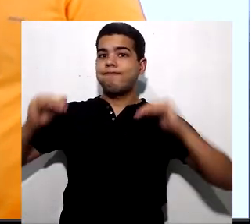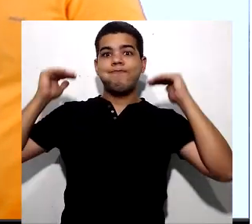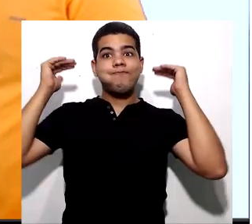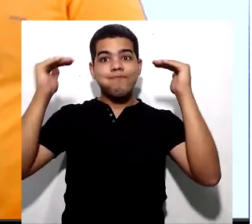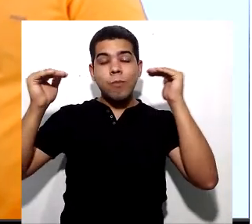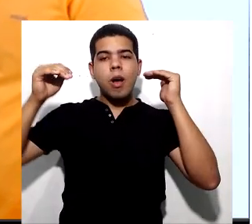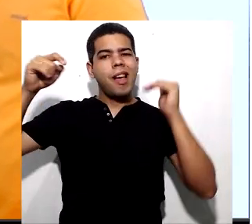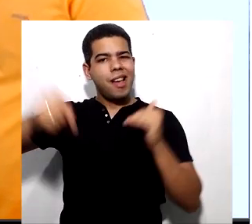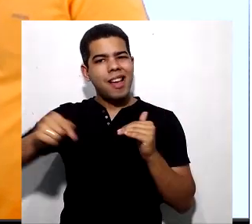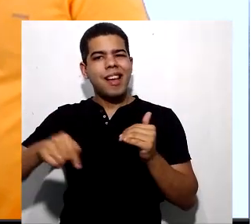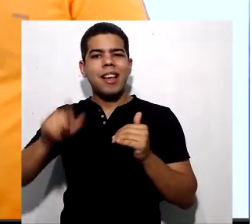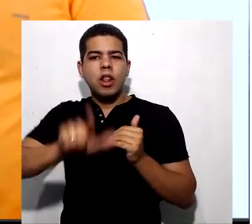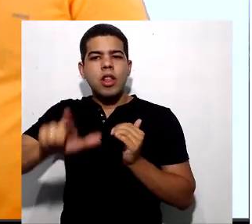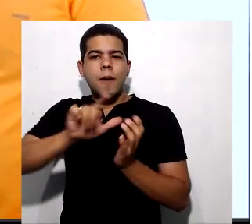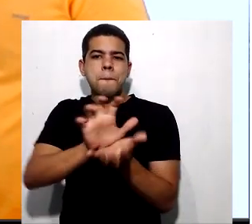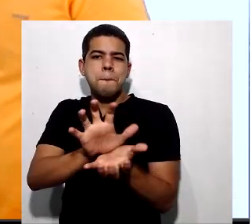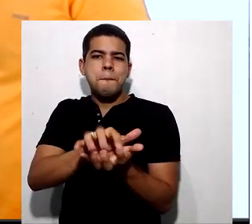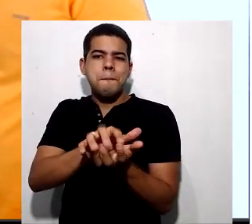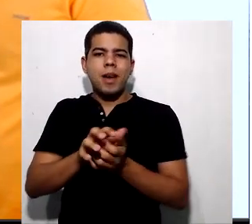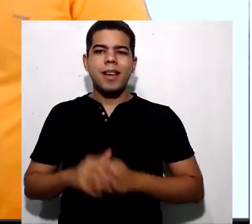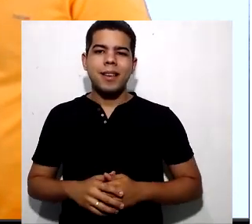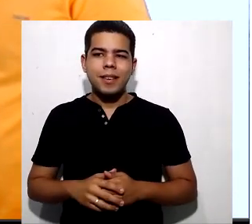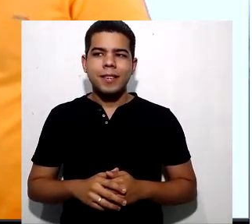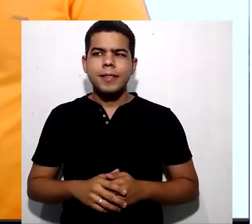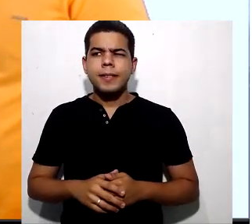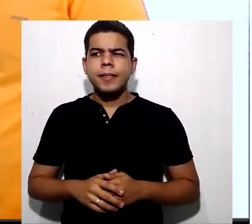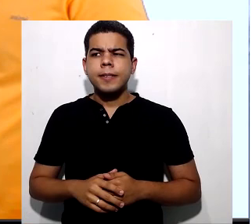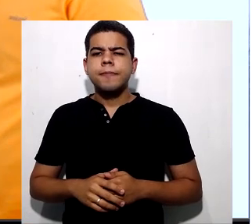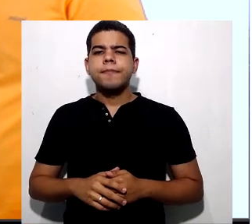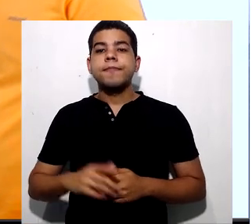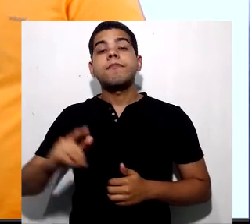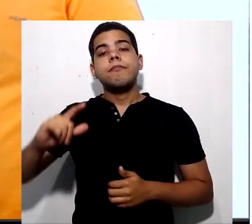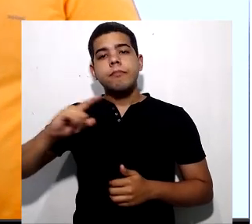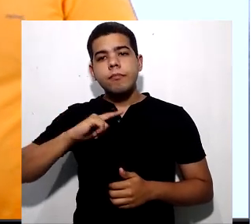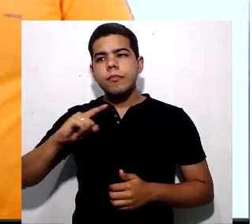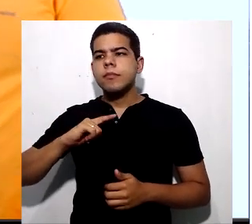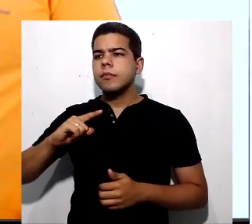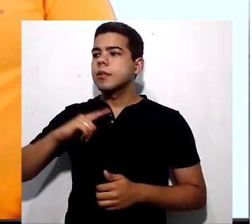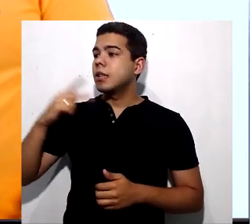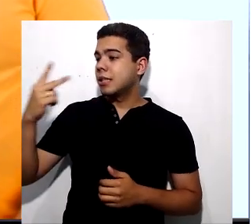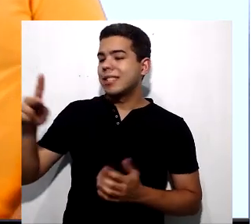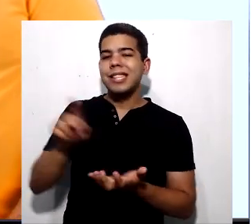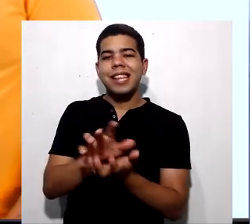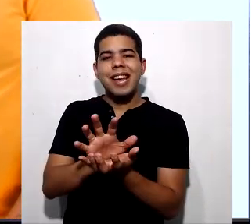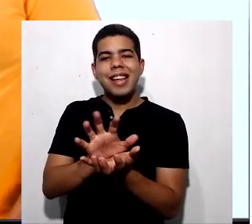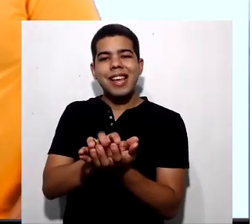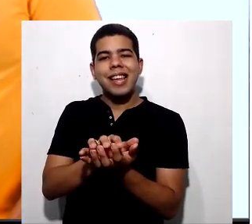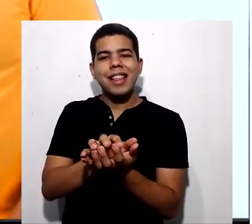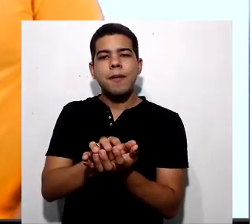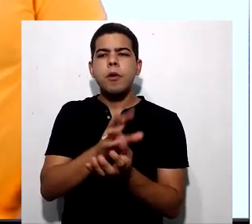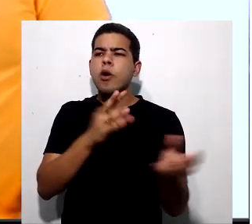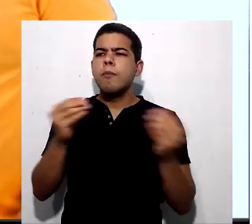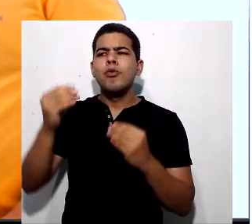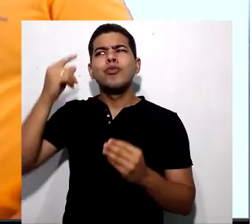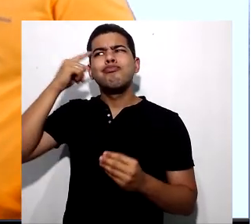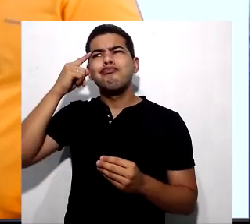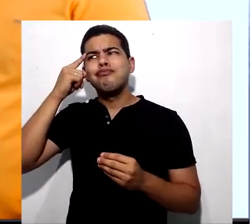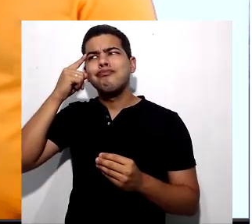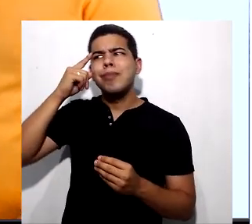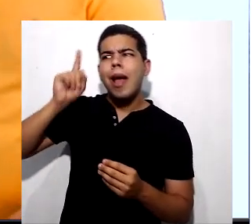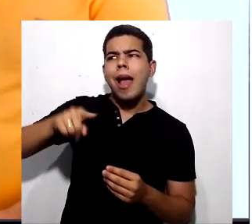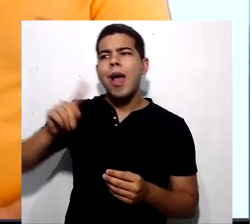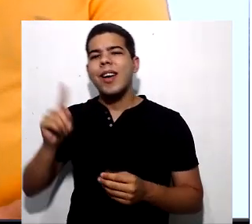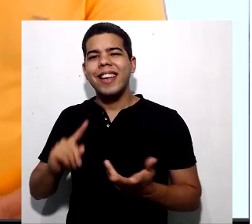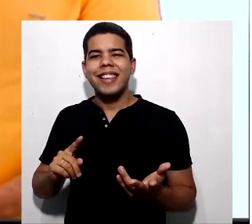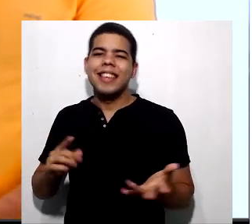literatura pernambucana, há um questionamento pernambucano pelo fato de ela se considerar pernambucana. Então, patrona da